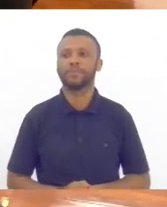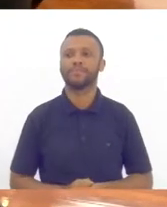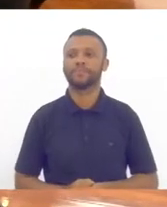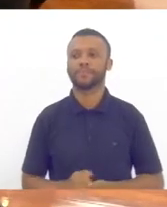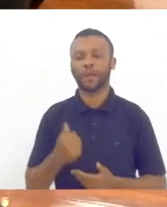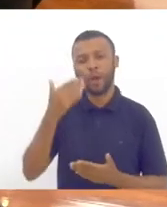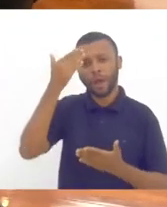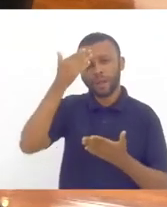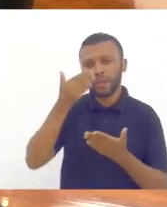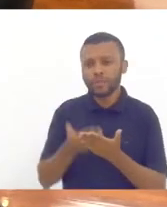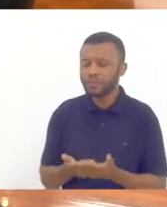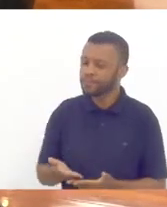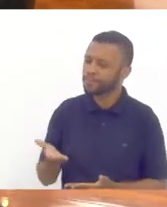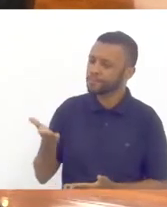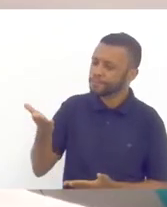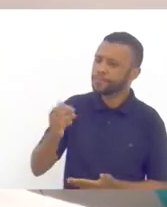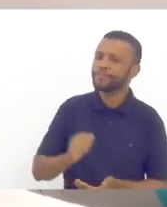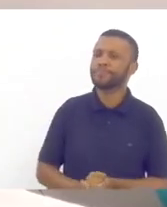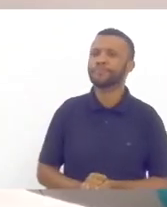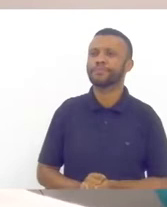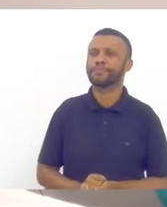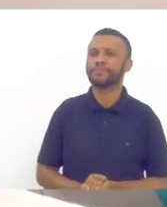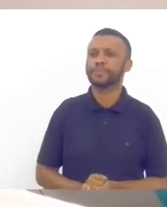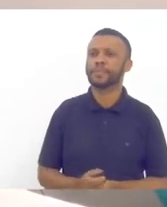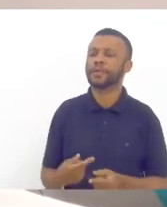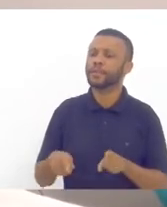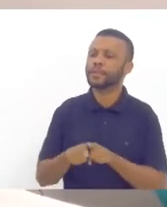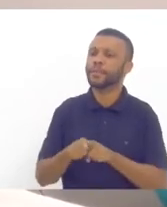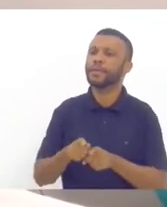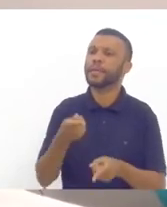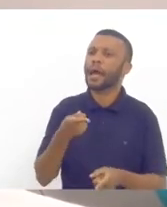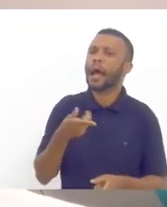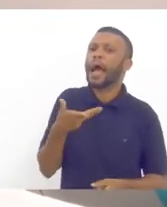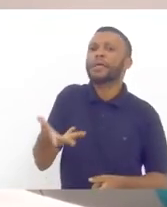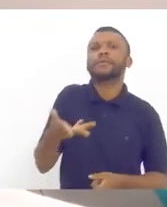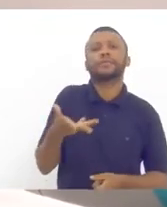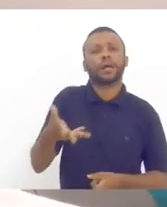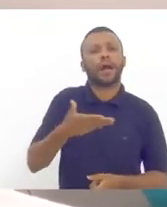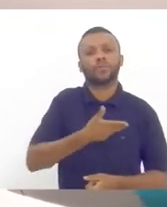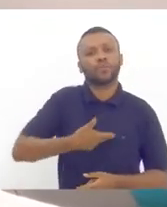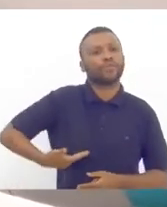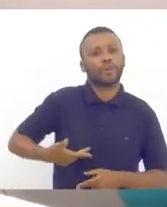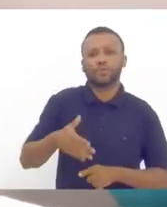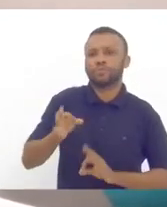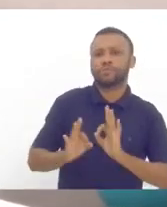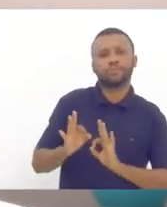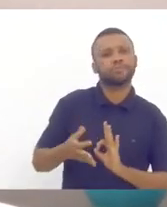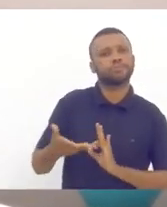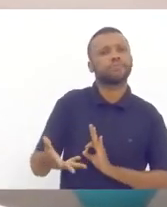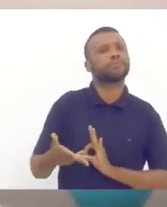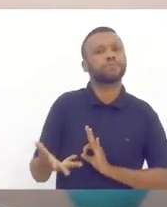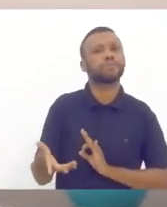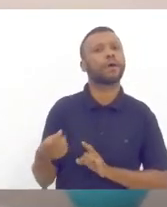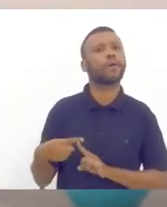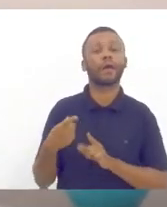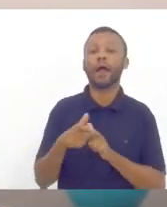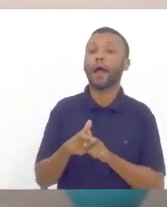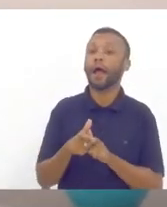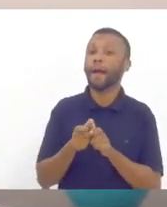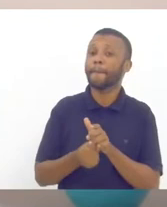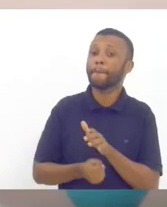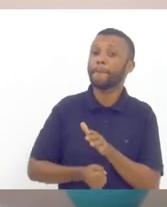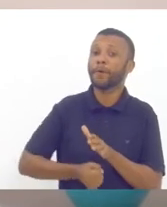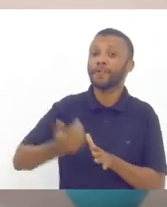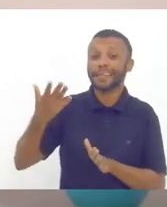acredito, não é em vossa senhoria, eu não acredito na agilidade do governo. Até porque, muitas vezes, a Secretaria